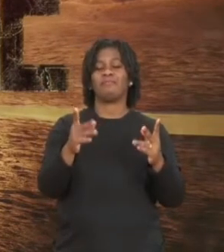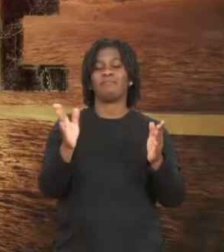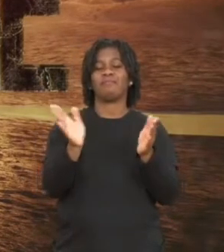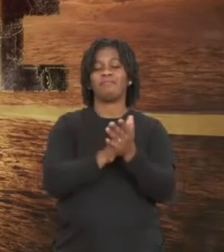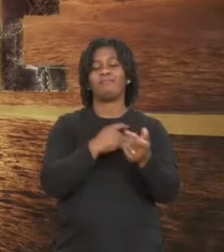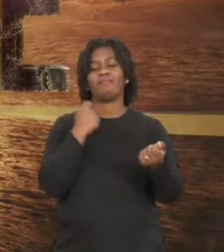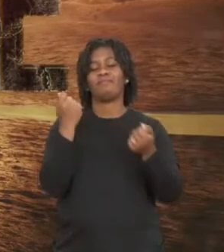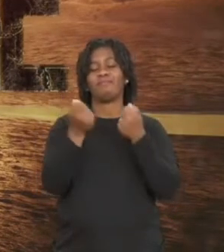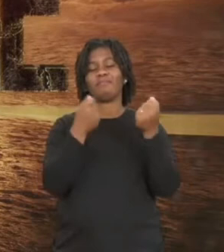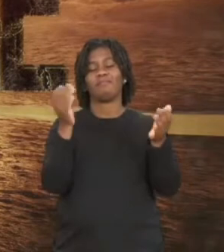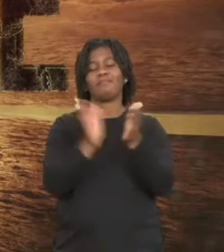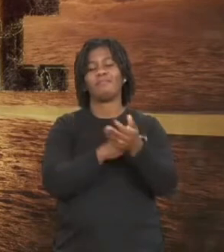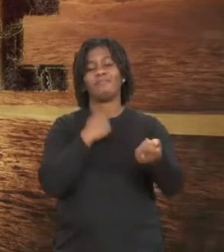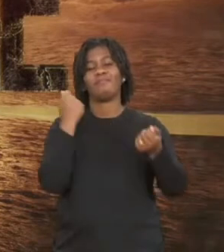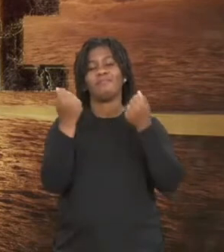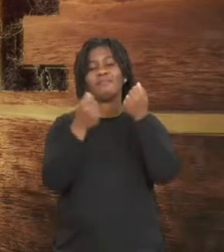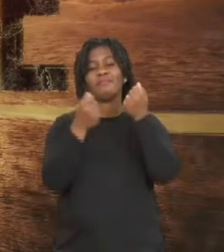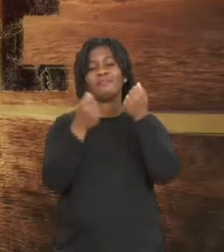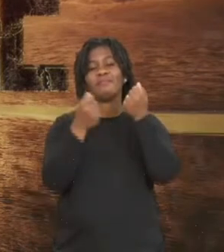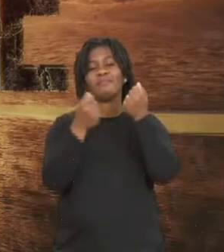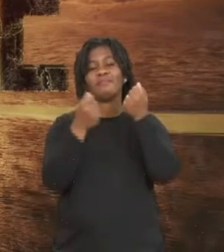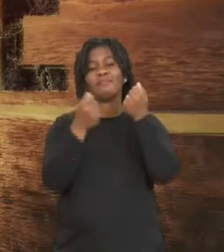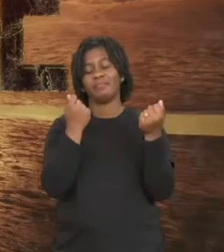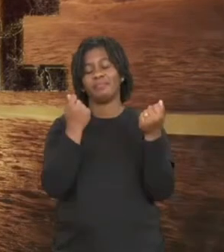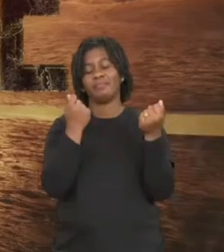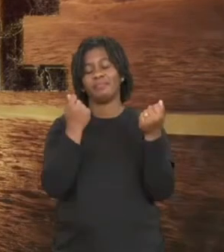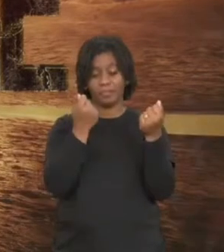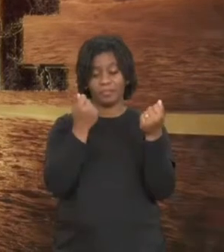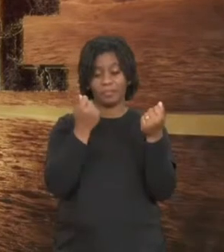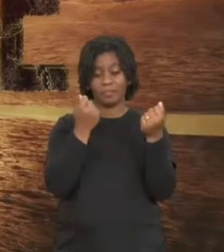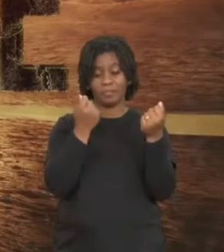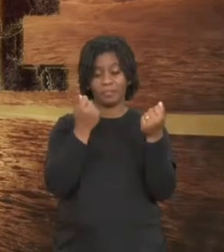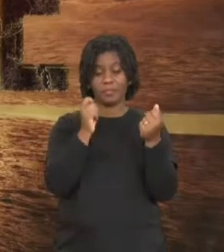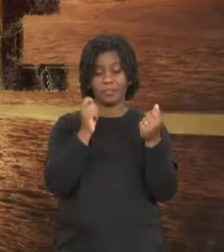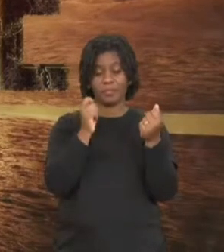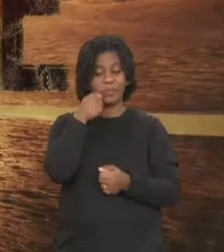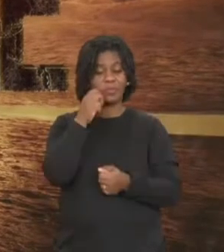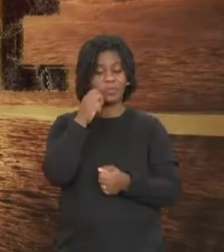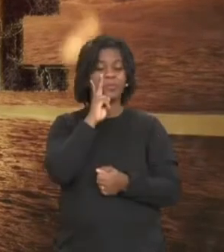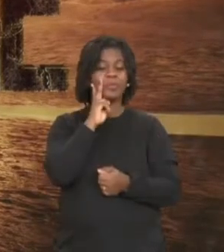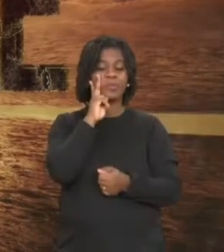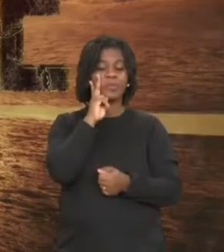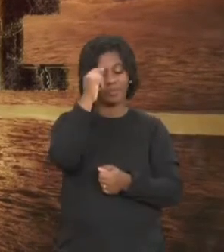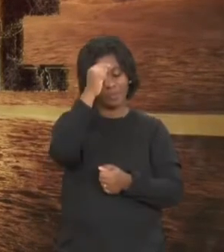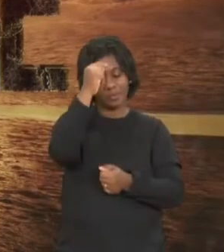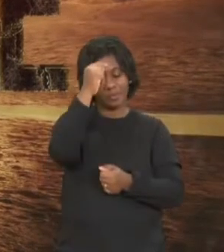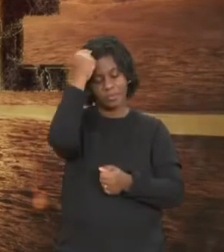Aleluia, aleluia, aleluia. Essa santa ceia aí